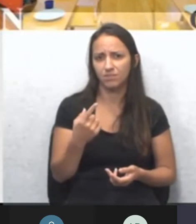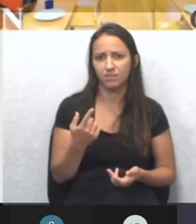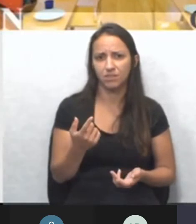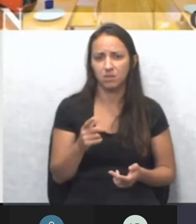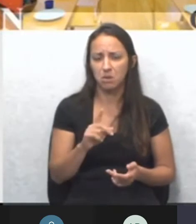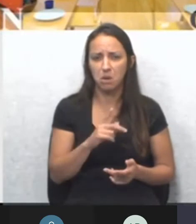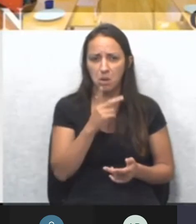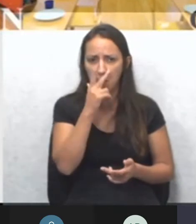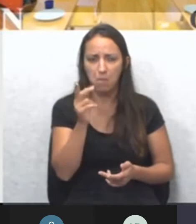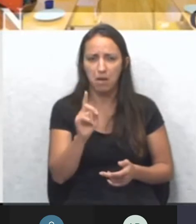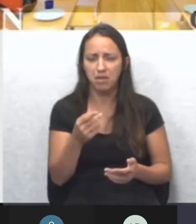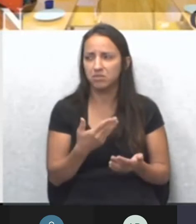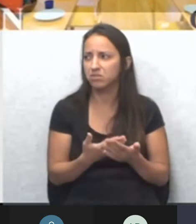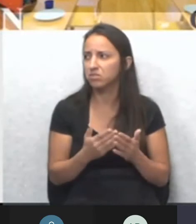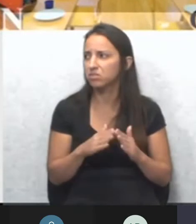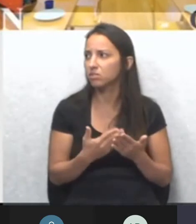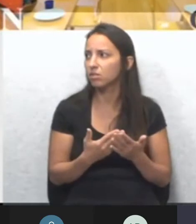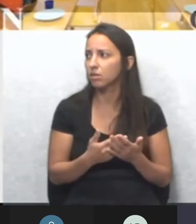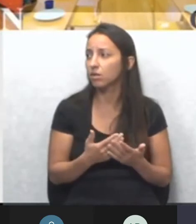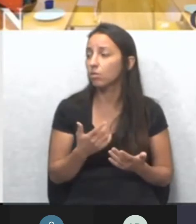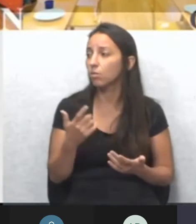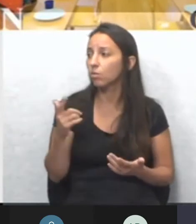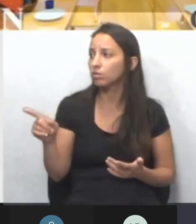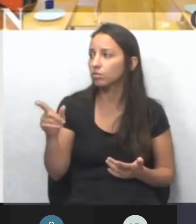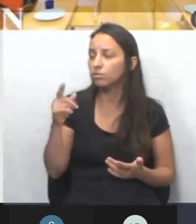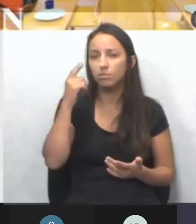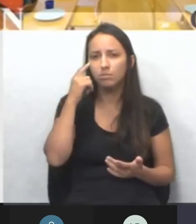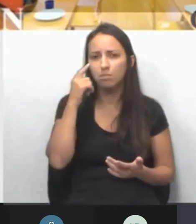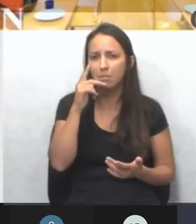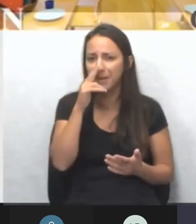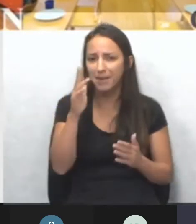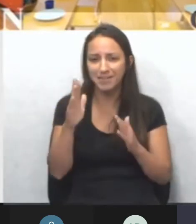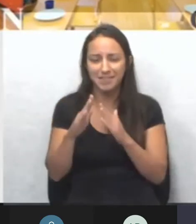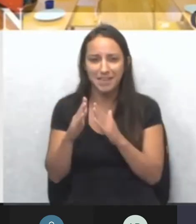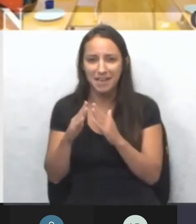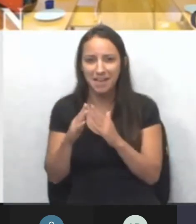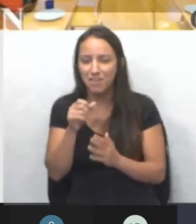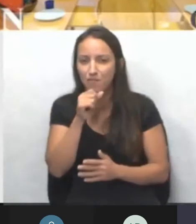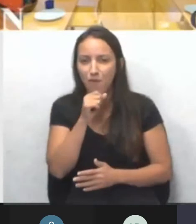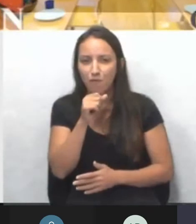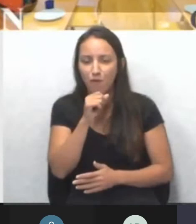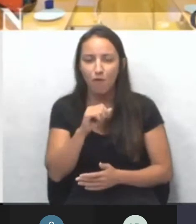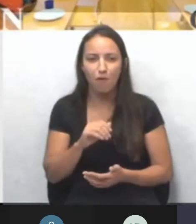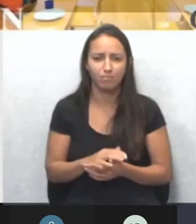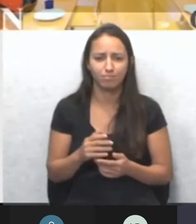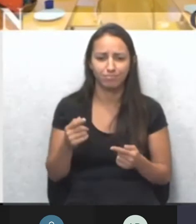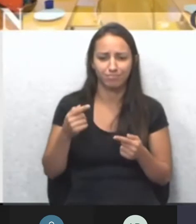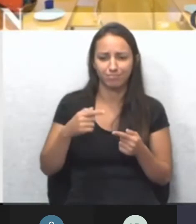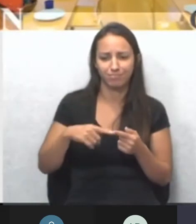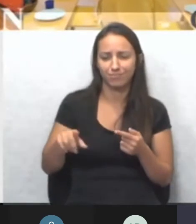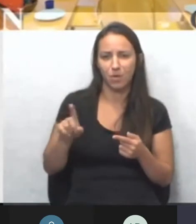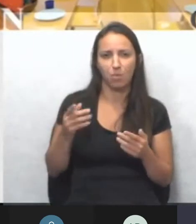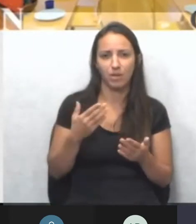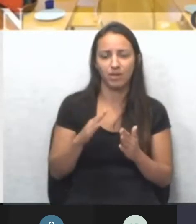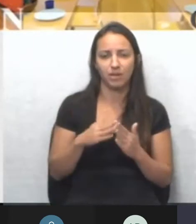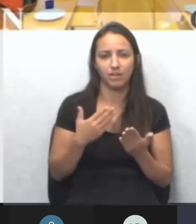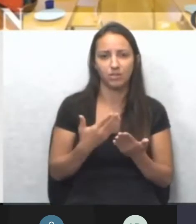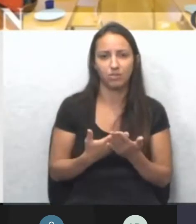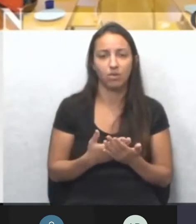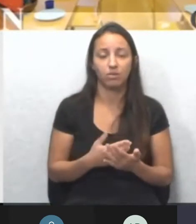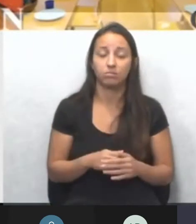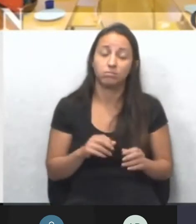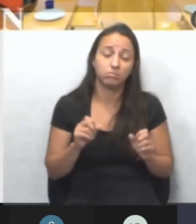para uma escola, enquanto este, muitos falaram, nossa, parece uma casa de boneca ou a casa da vovó, isso não combina com escola,